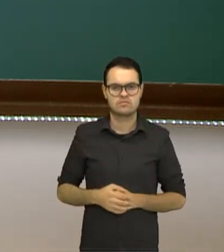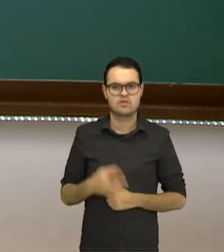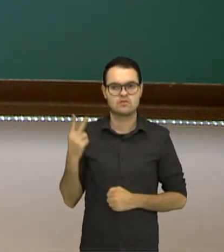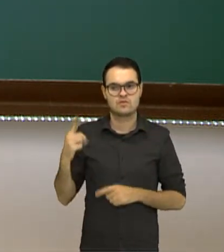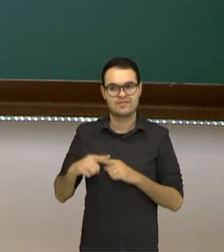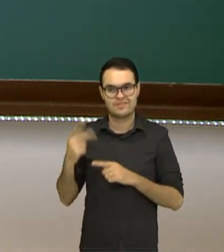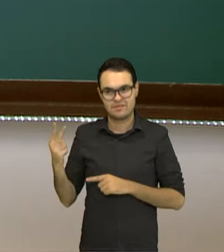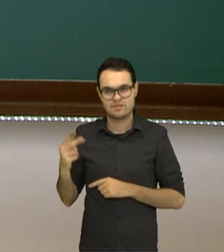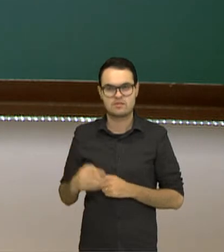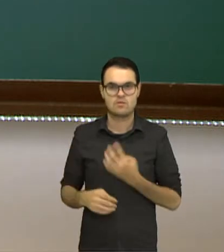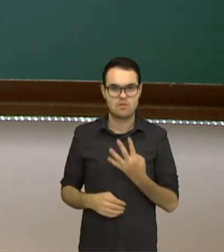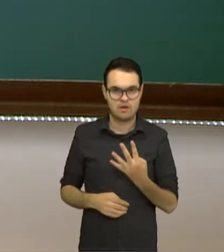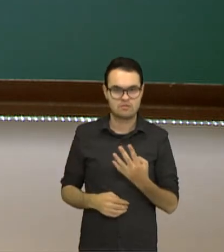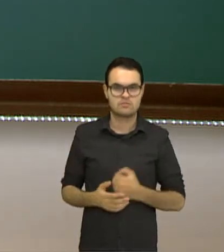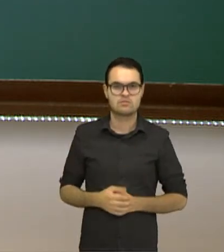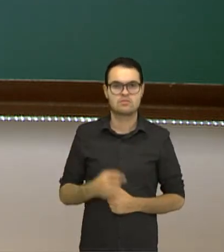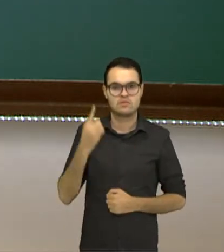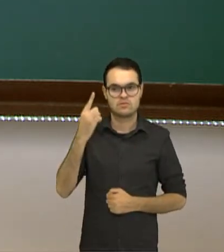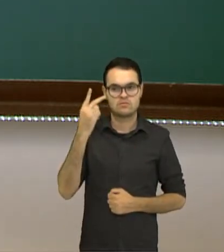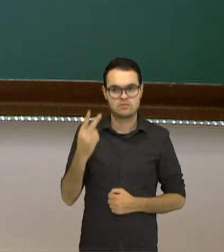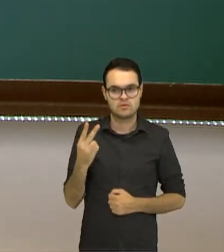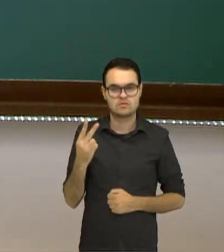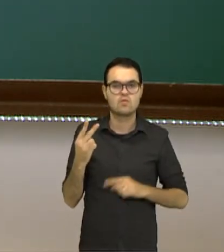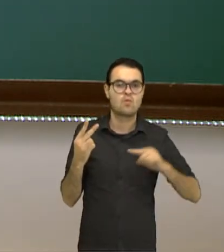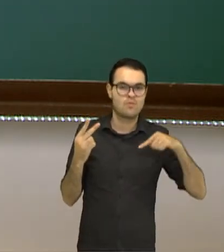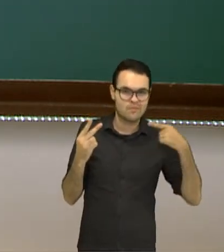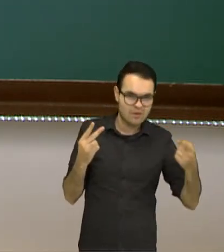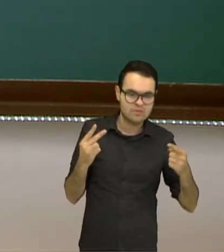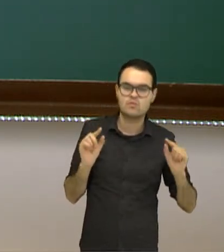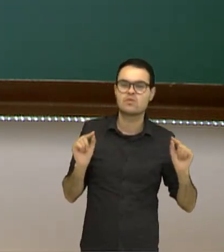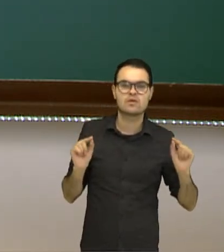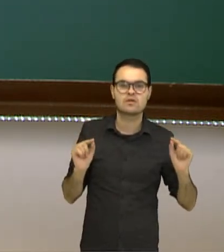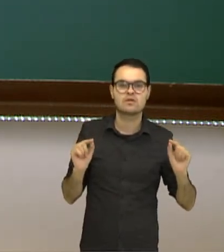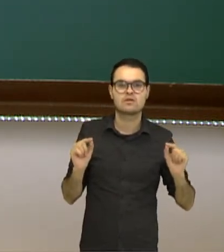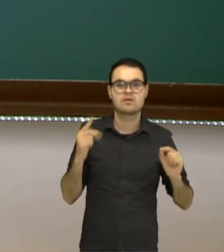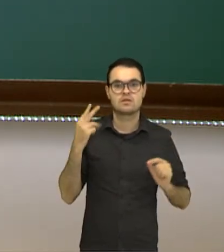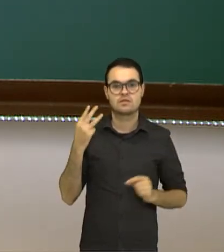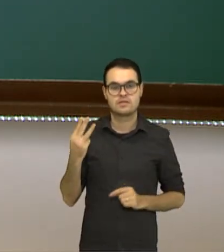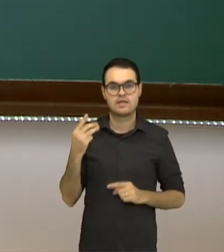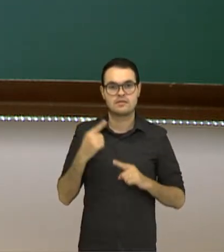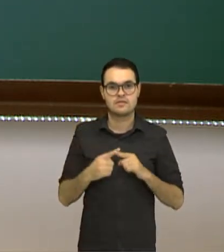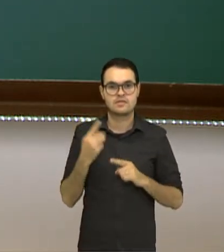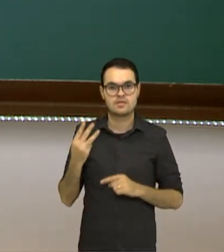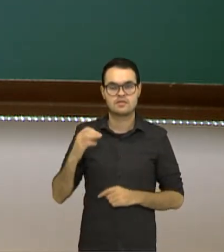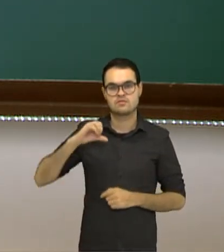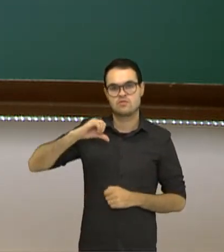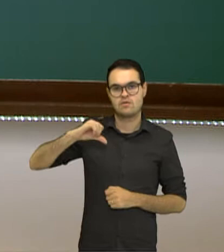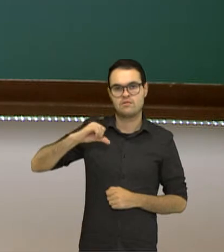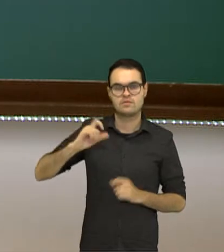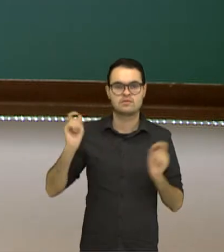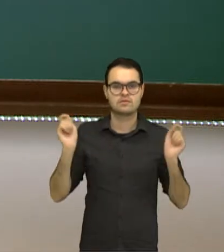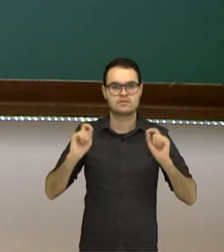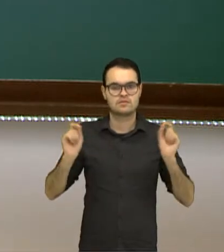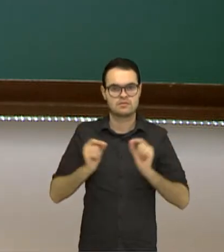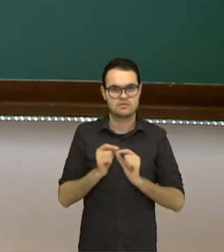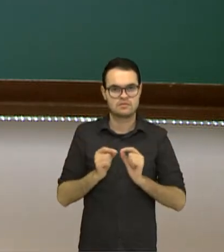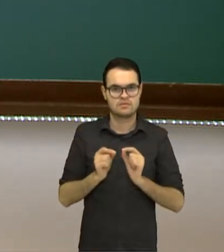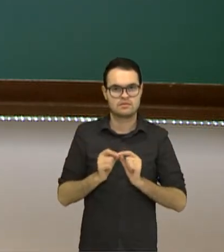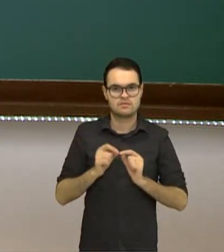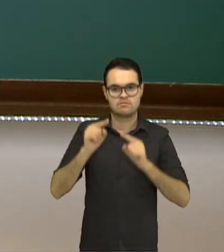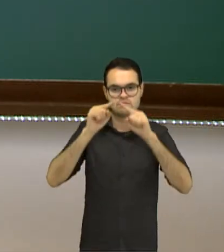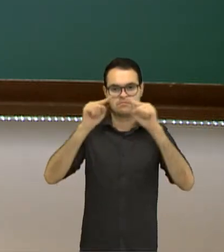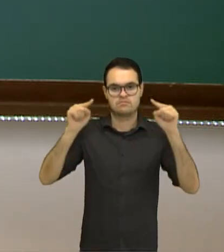vezes 2 dá 4. Então, ó, 1, 2, o próximo seria o quê? 3 vezes 3, que é 9. Ou seja, eu consigo fazer um